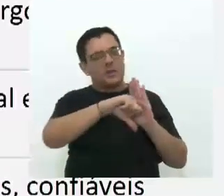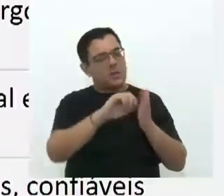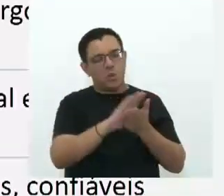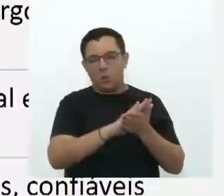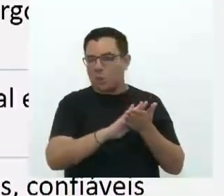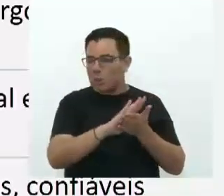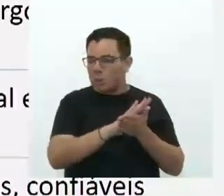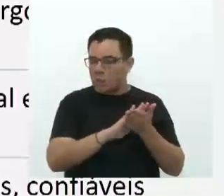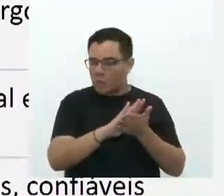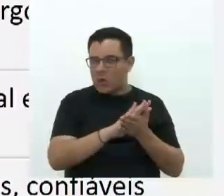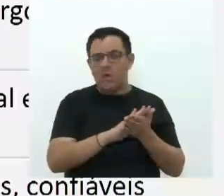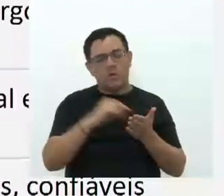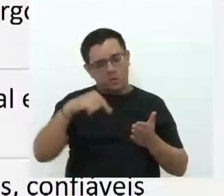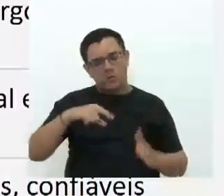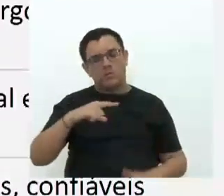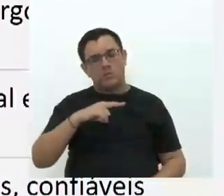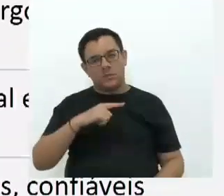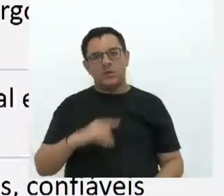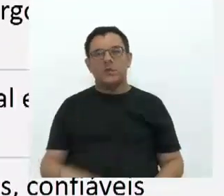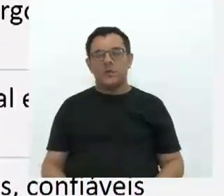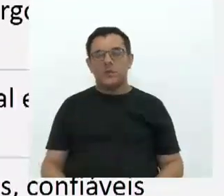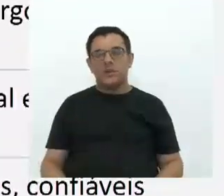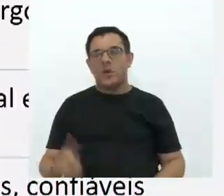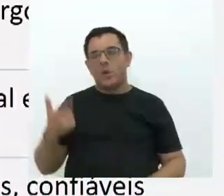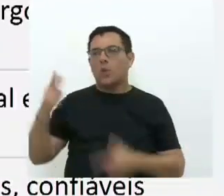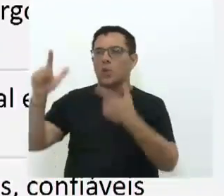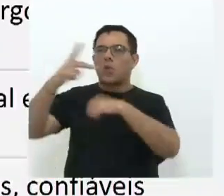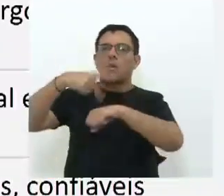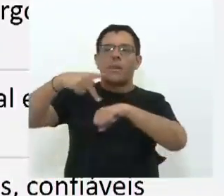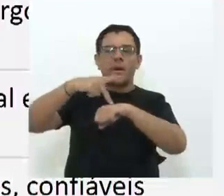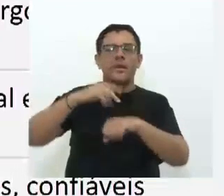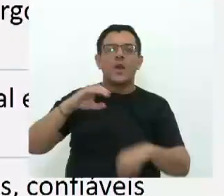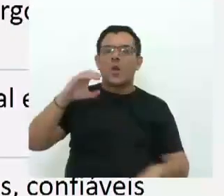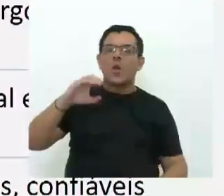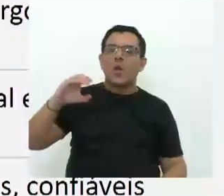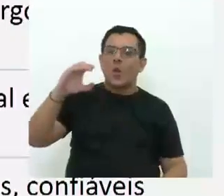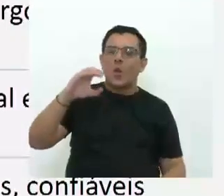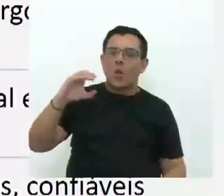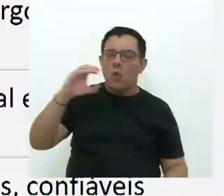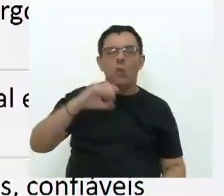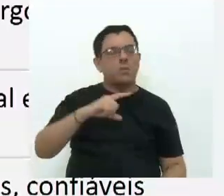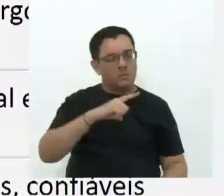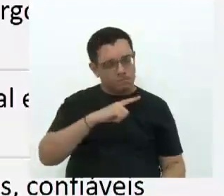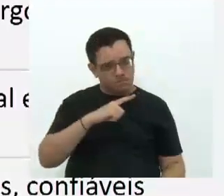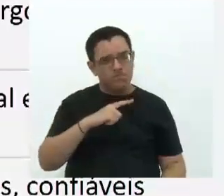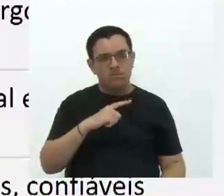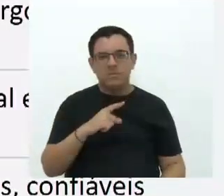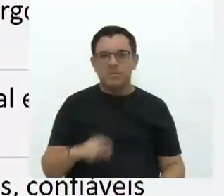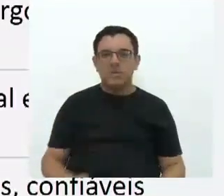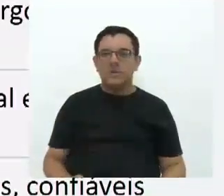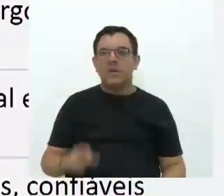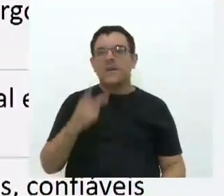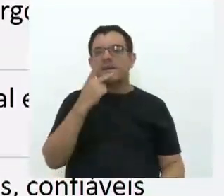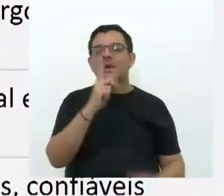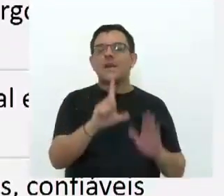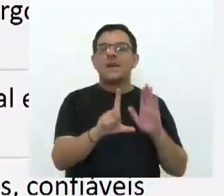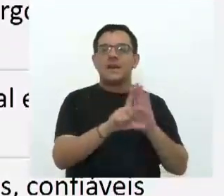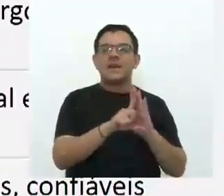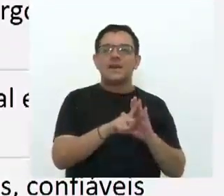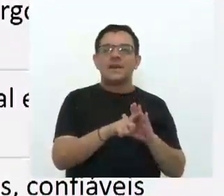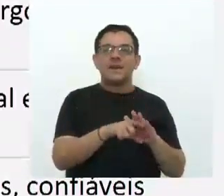único país que tem um tipo de lei de ficha limpa né na Colômbia eles também têm o que eles o que eles chamam de lei da cadeira